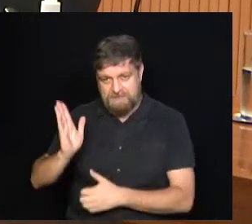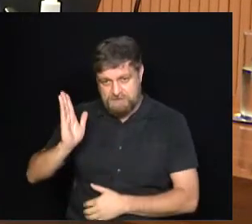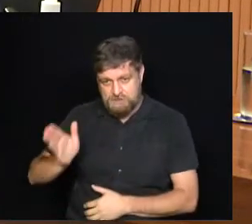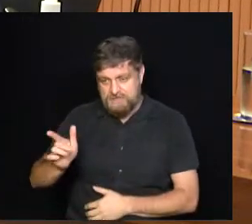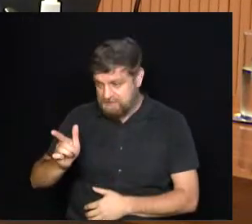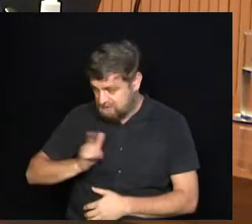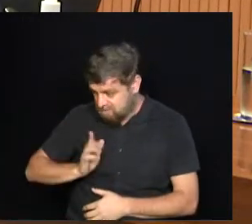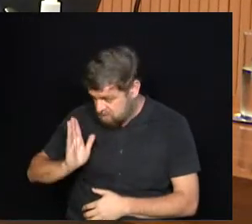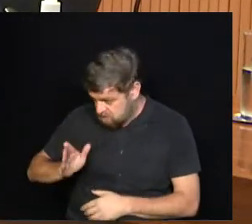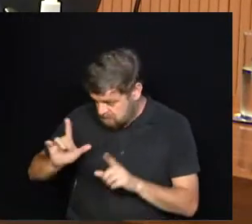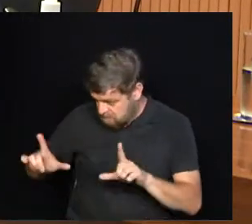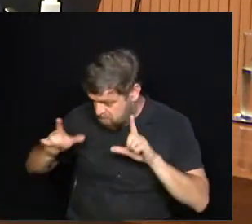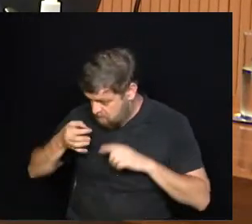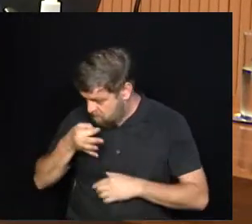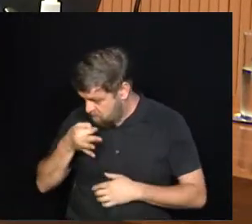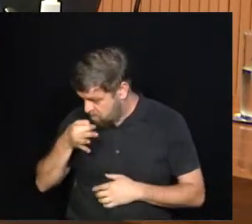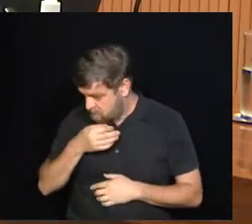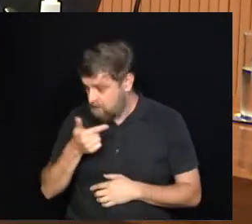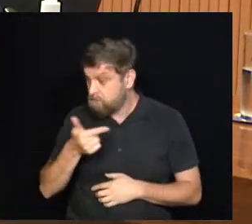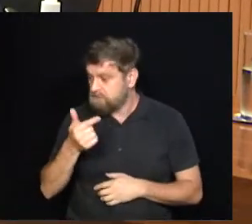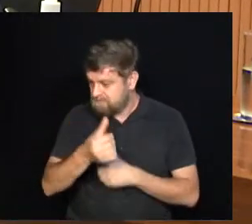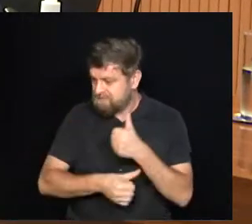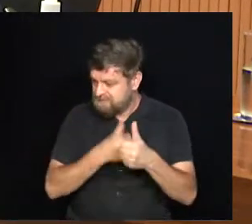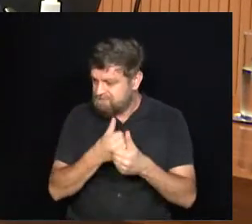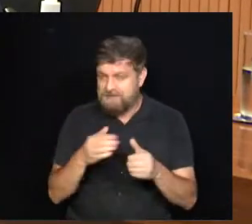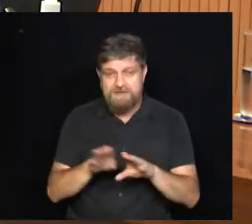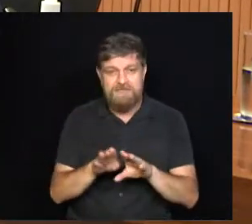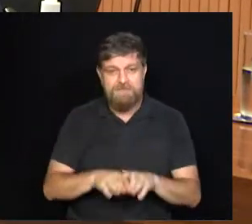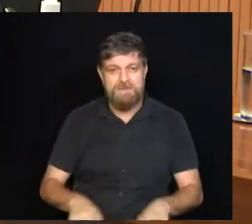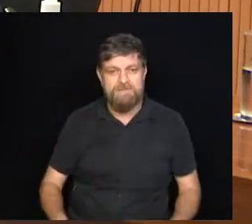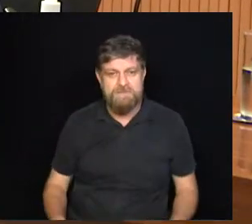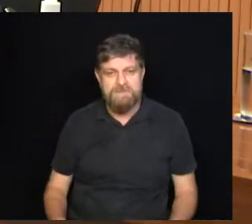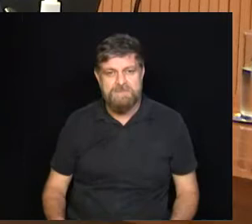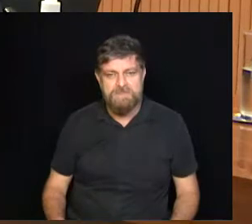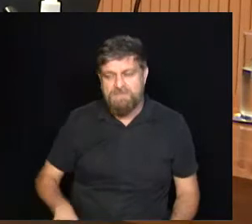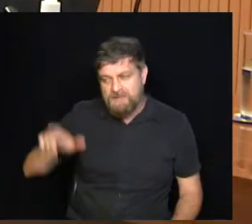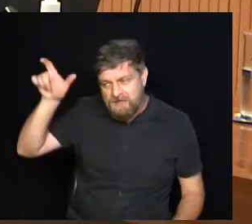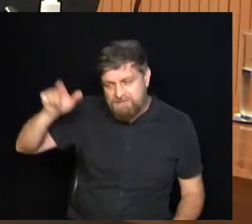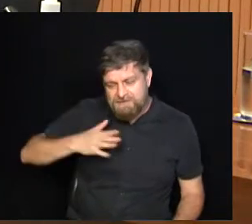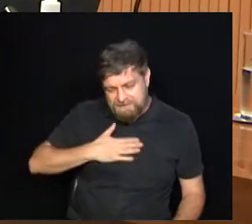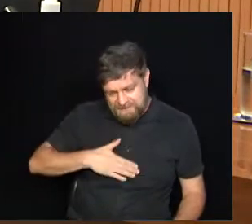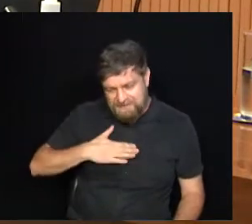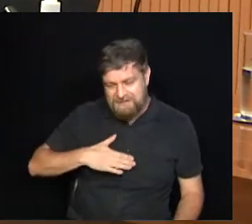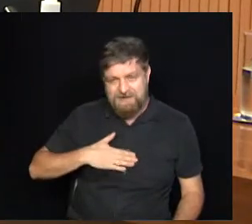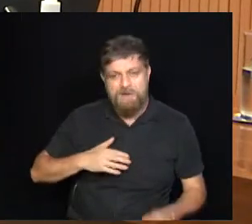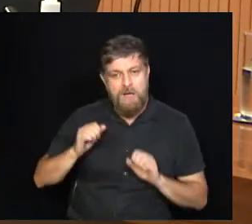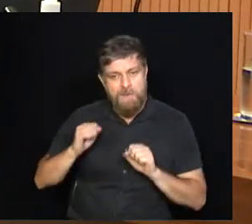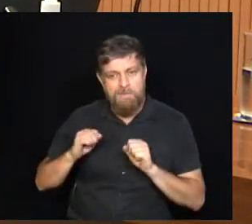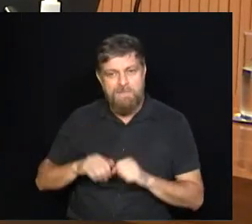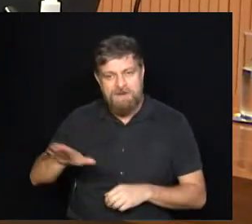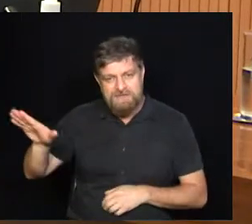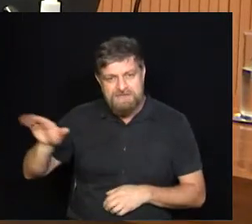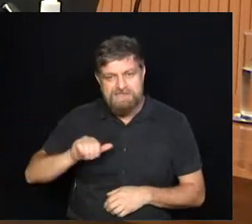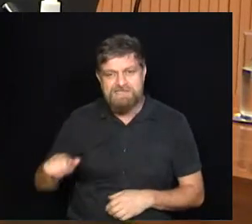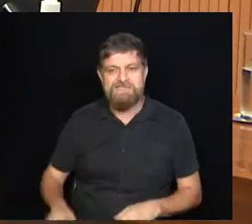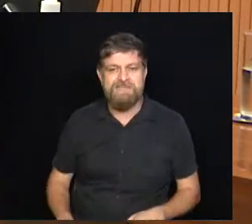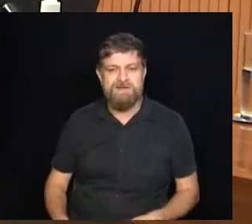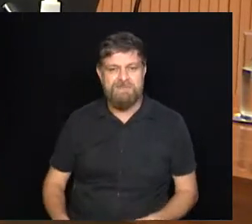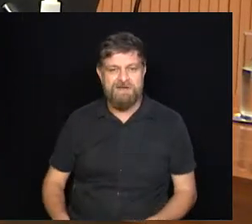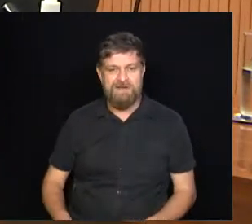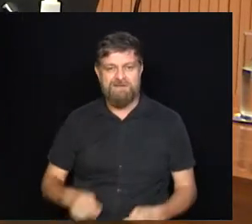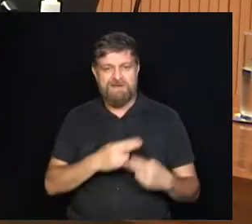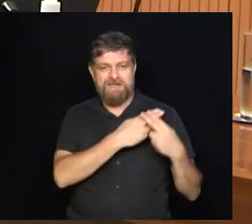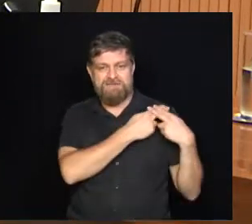já, né, no segundo até. E eu deixo a senhora descansar um pouquinho. Se quiser, pode chamar o comandante Gama, né,